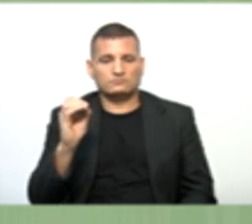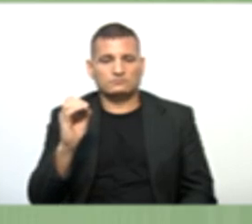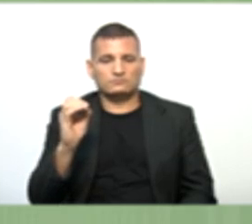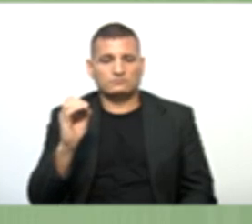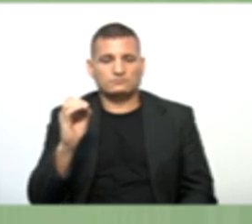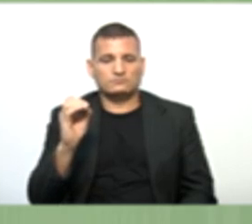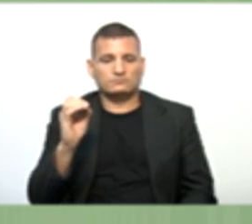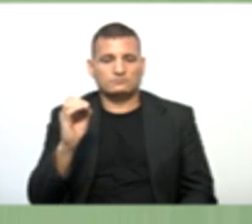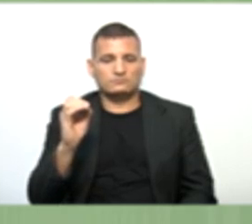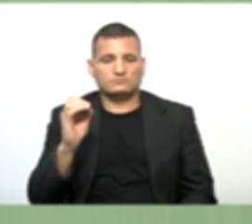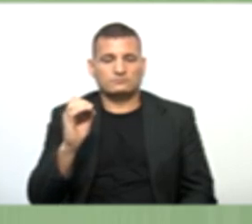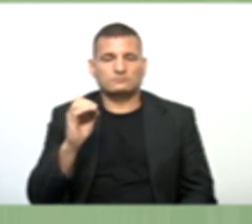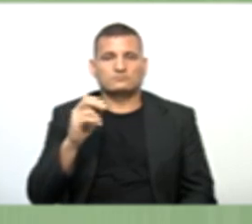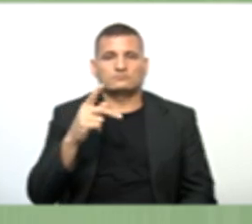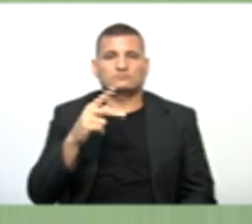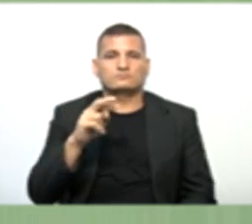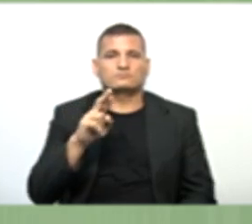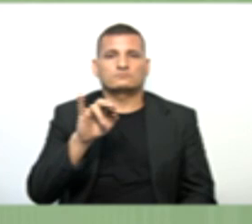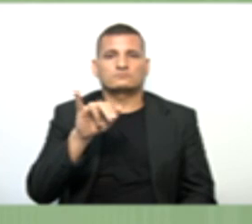Print.